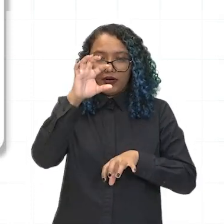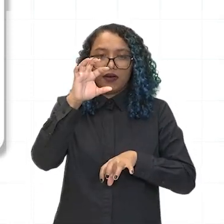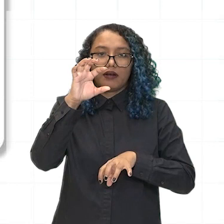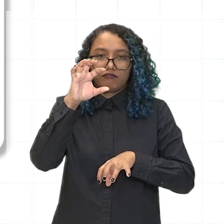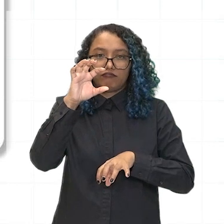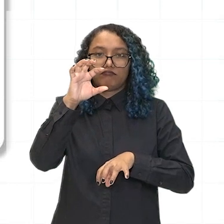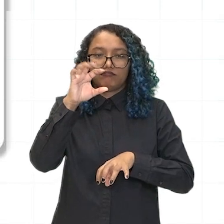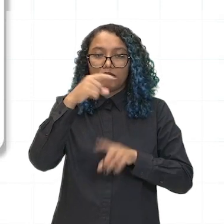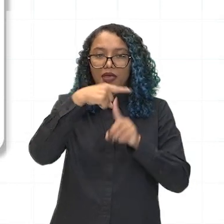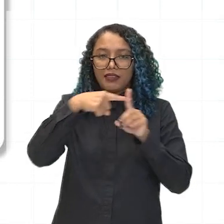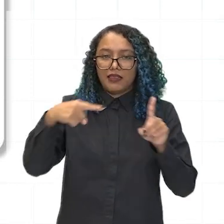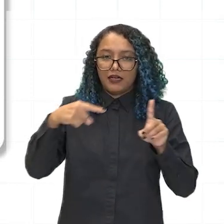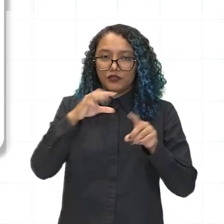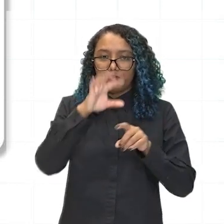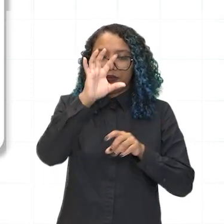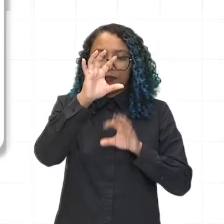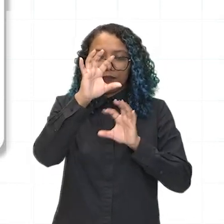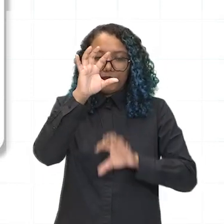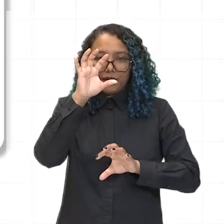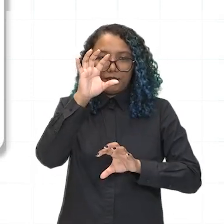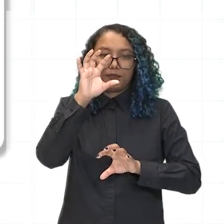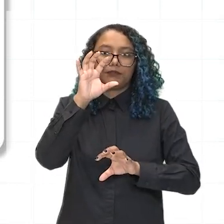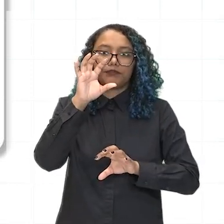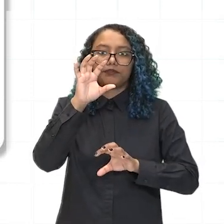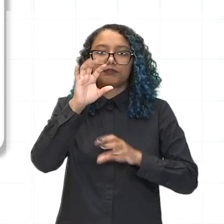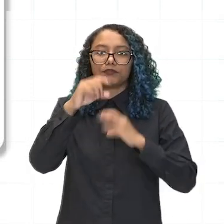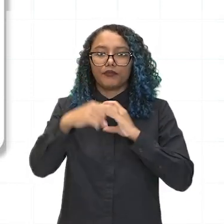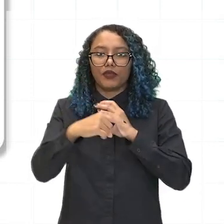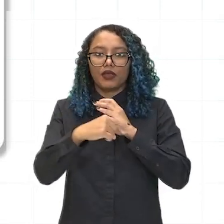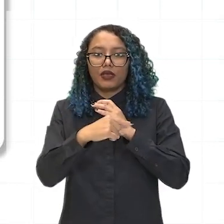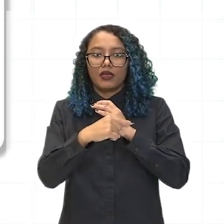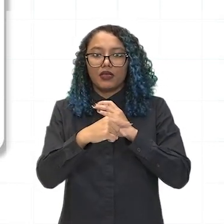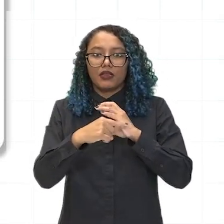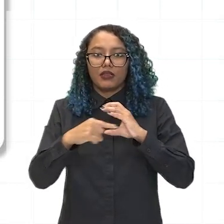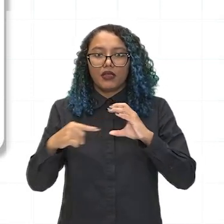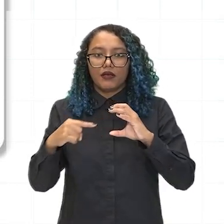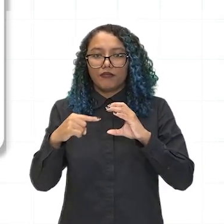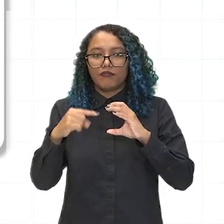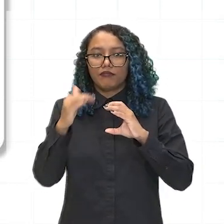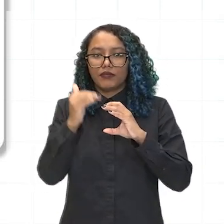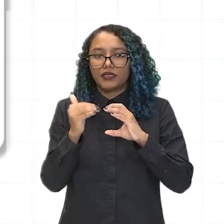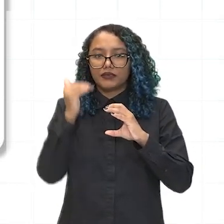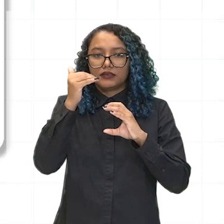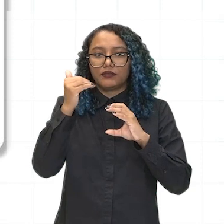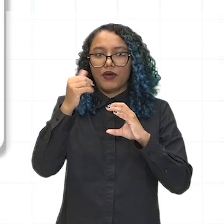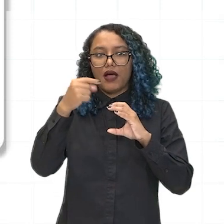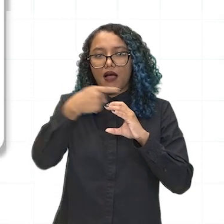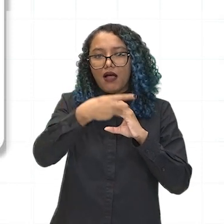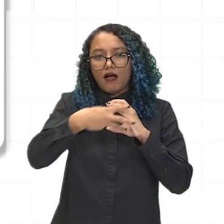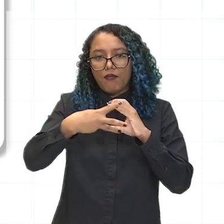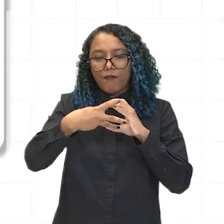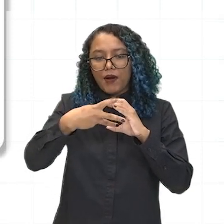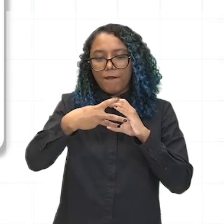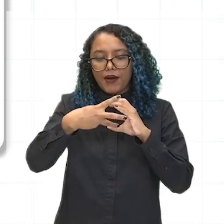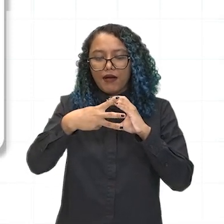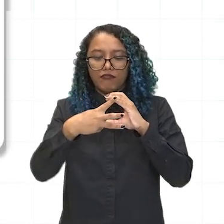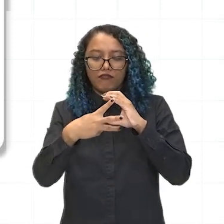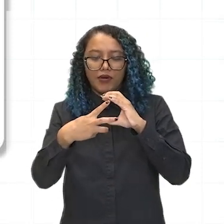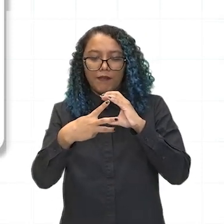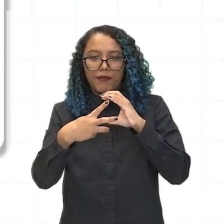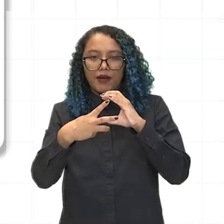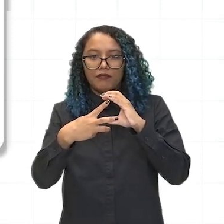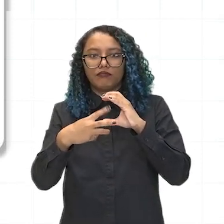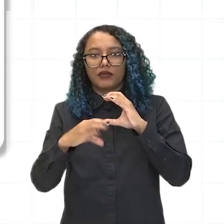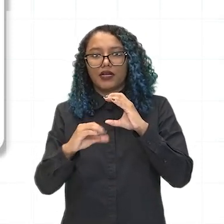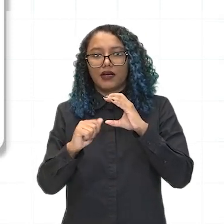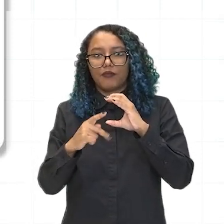digamos assim, em duas metades. Aí tem o Trópico de Câncer para cima e o Trópico de Capricórnio para baixo, tá bom?